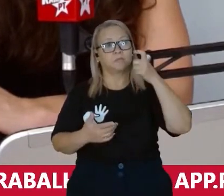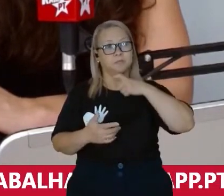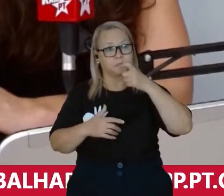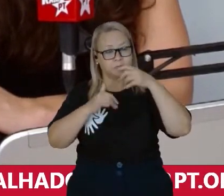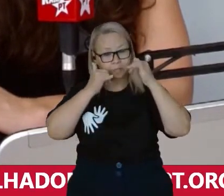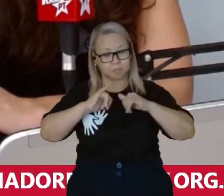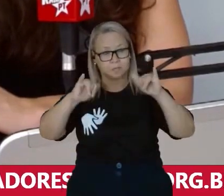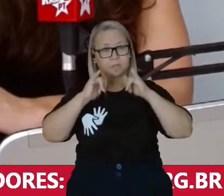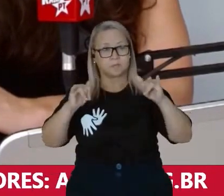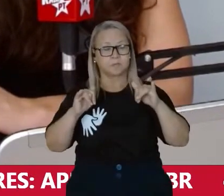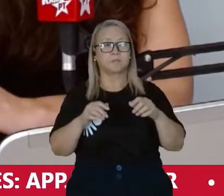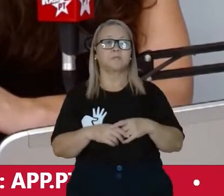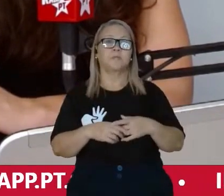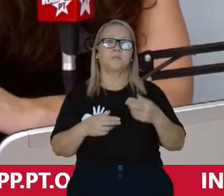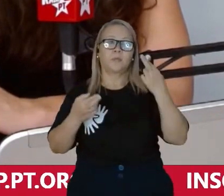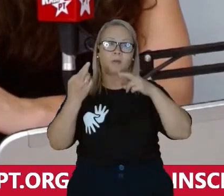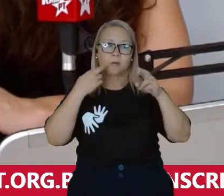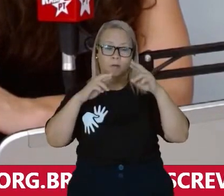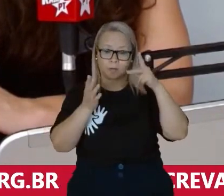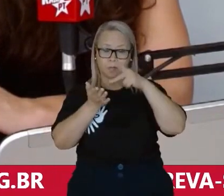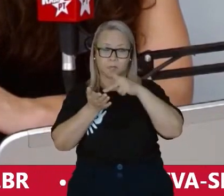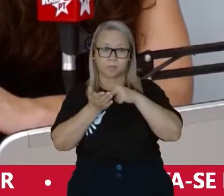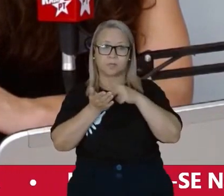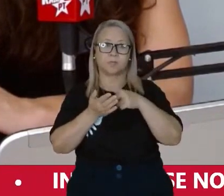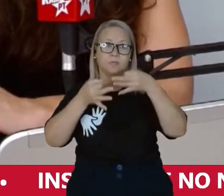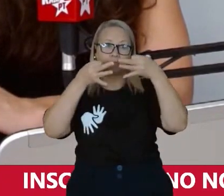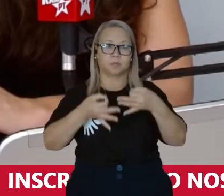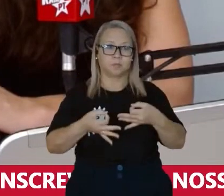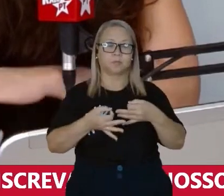ali aos fatos e críticas dentro do que eu acho republicano.